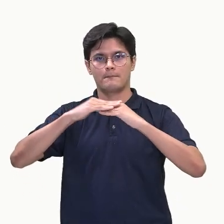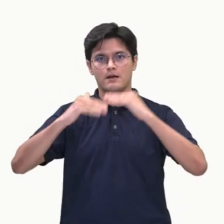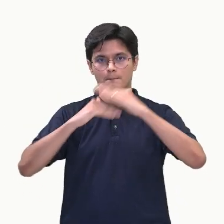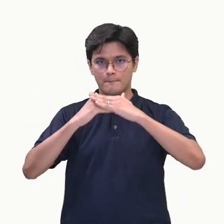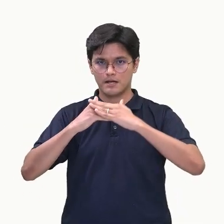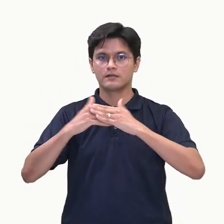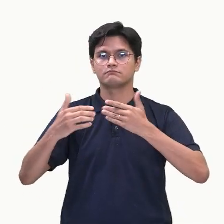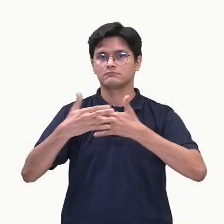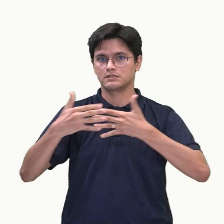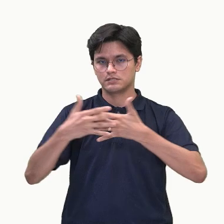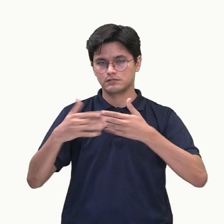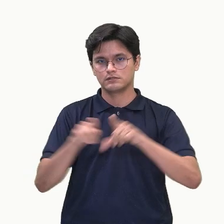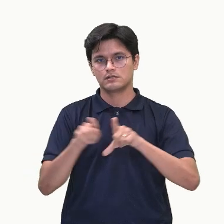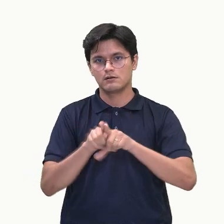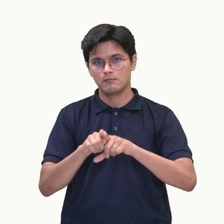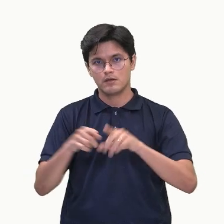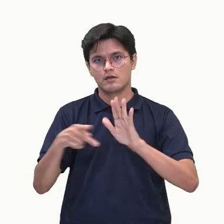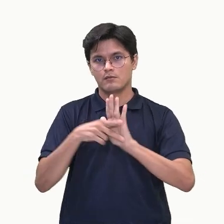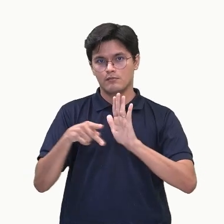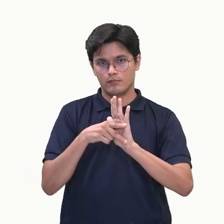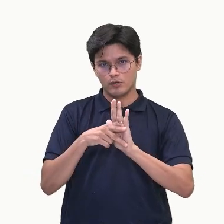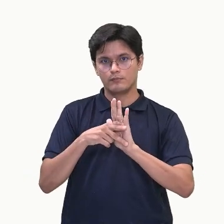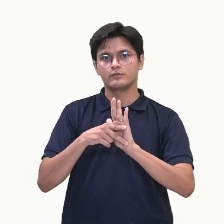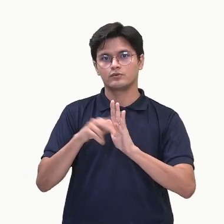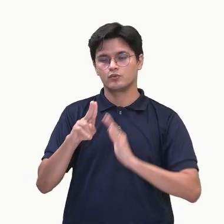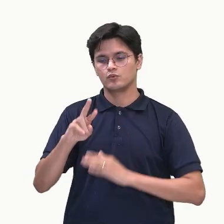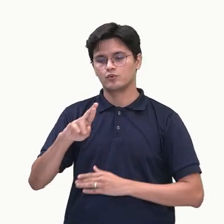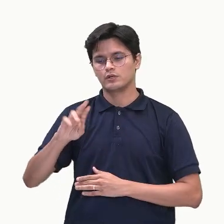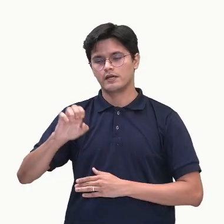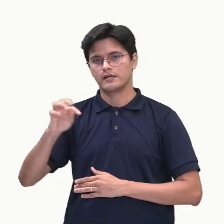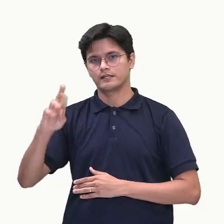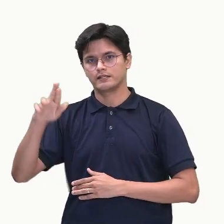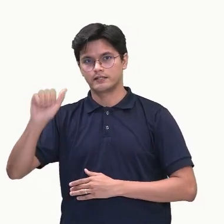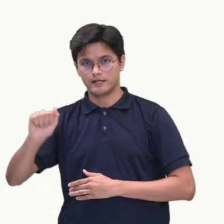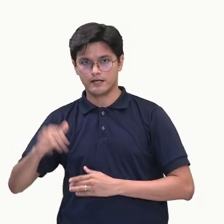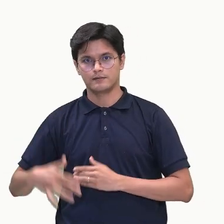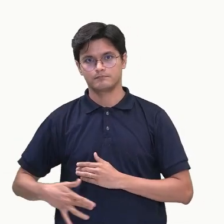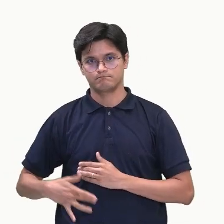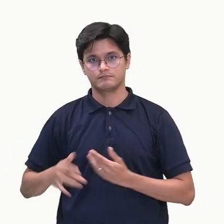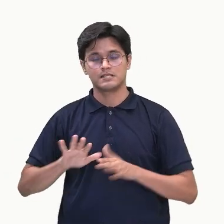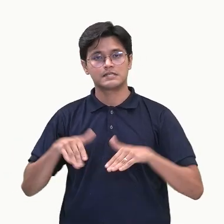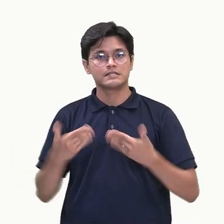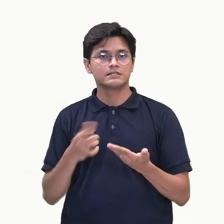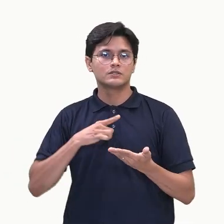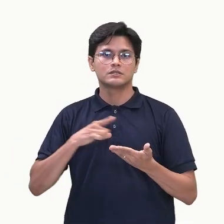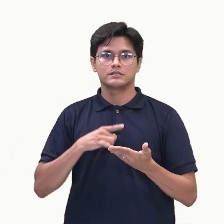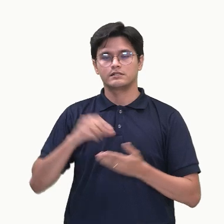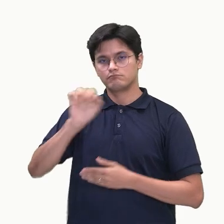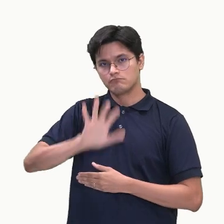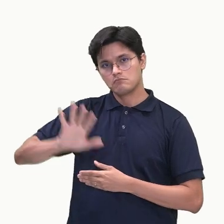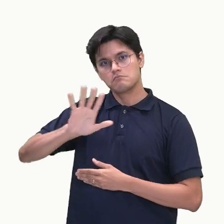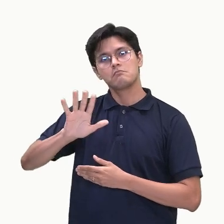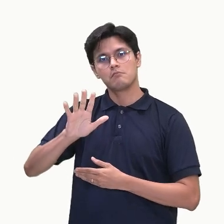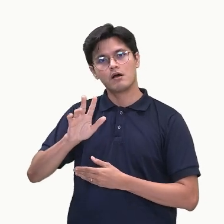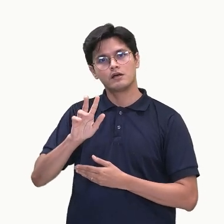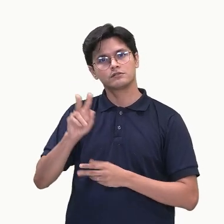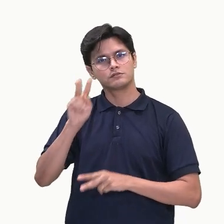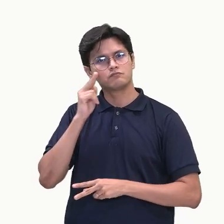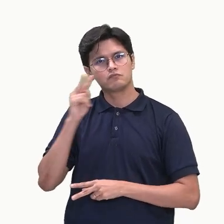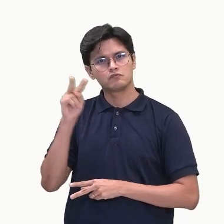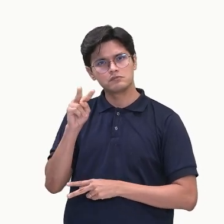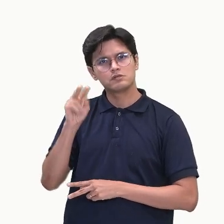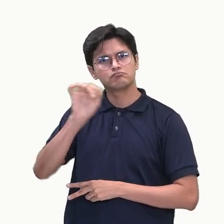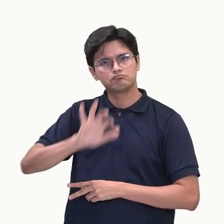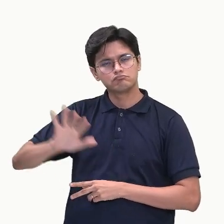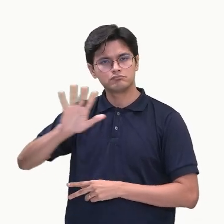encontrar lá na uretra, certo? Então, a gente teve essa imagem aí para ter uma visão geral dos tipos de tecido epitelial,